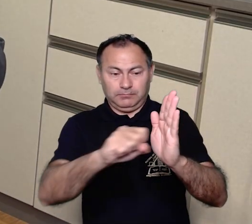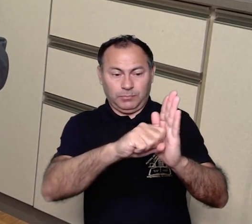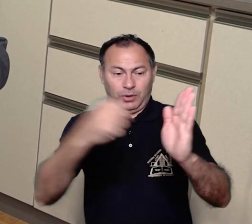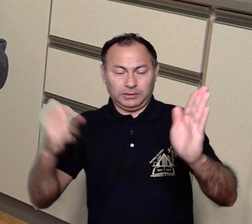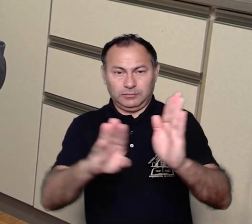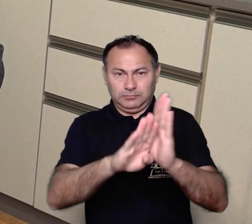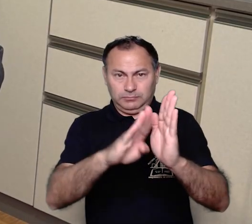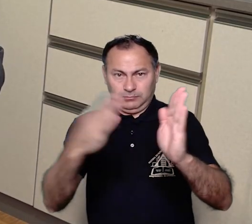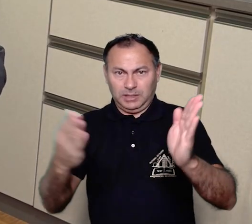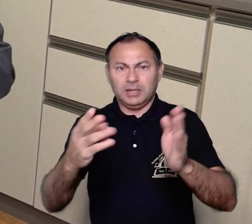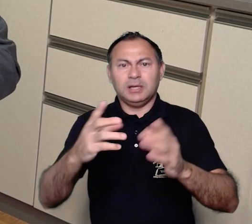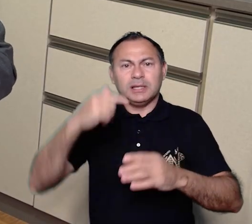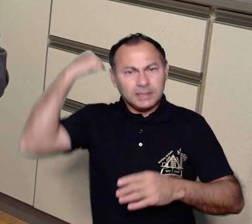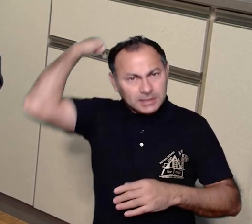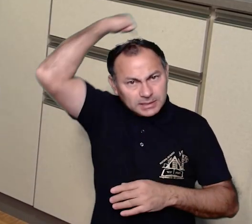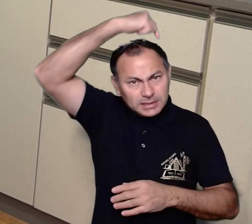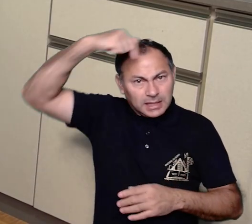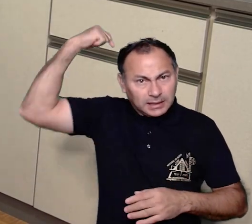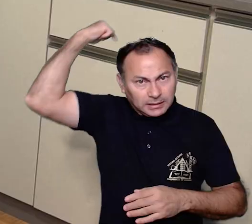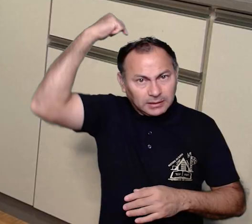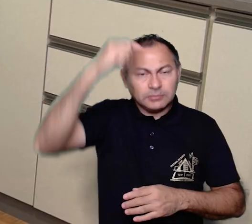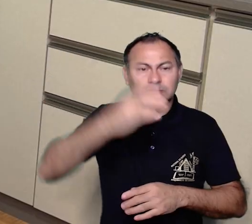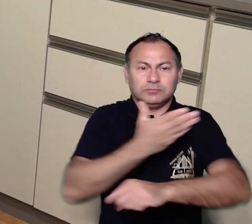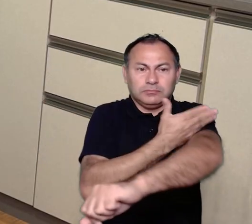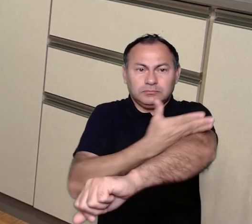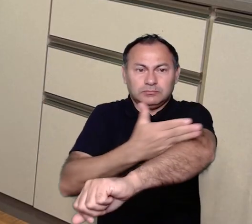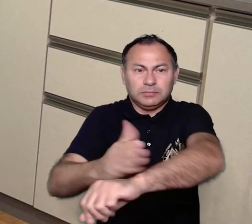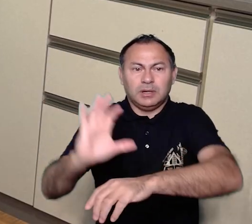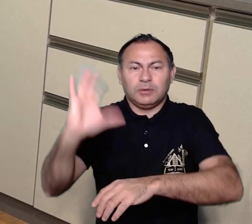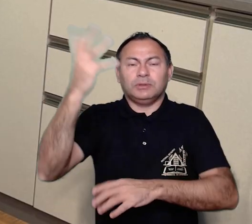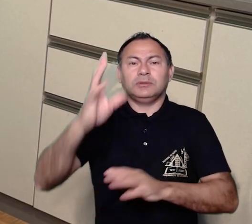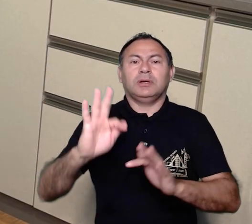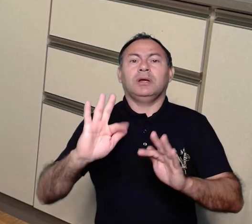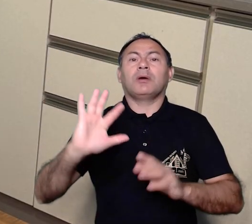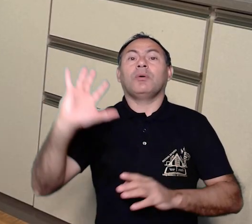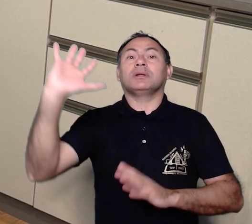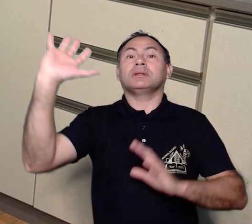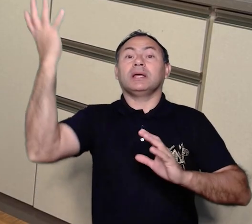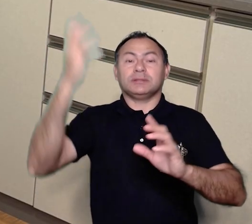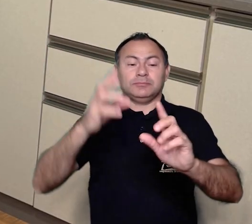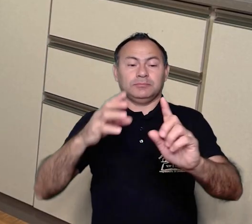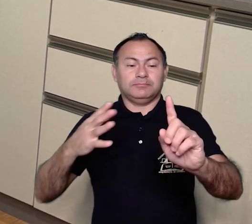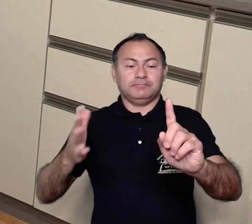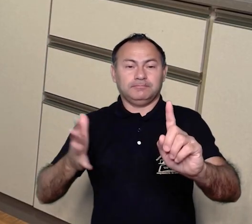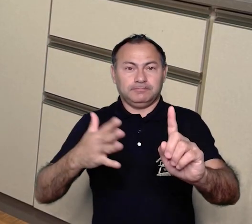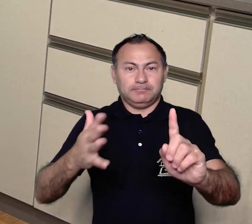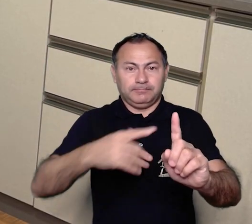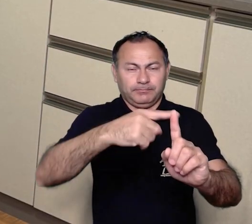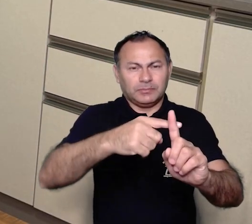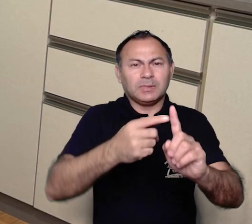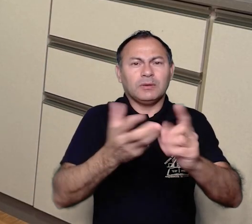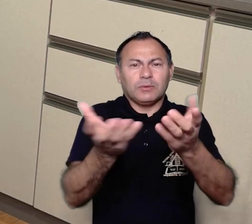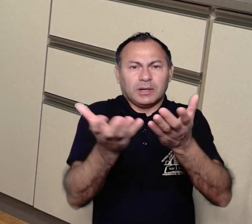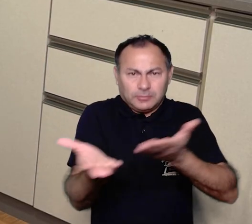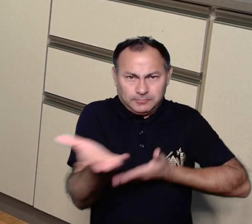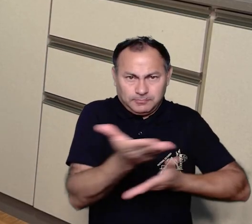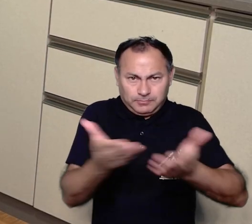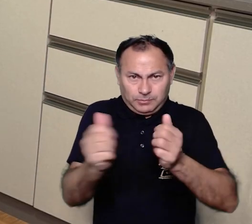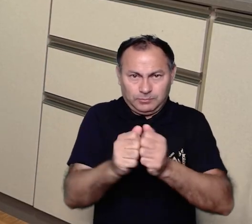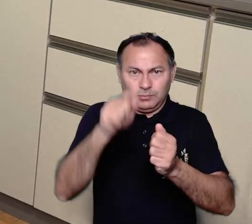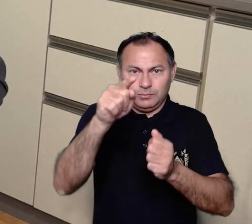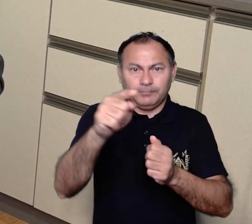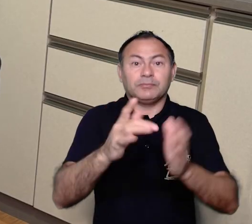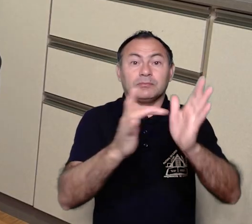porta santa, como nós acostumamos quando acontece o jubileu, é que eu quero partilhar um pouco com